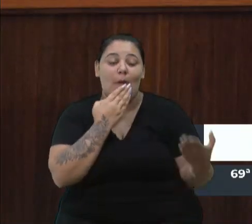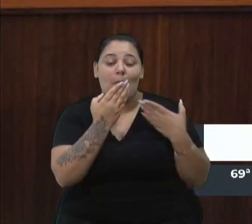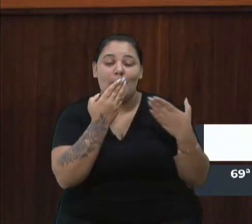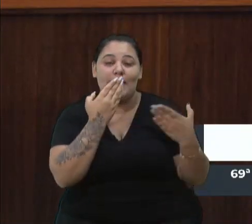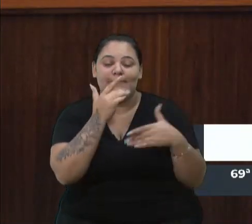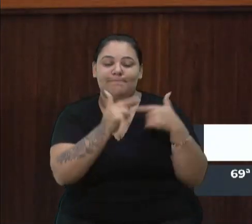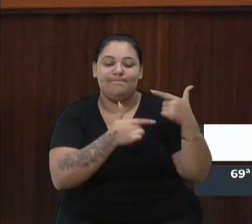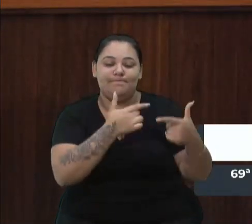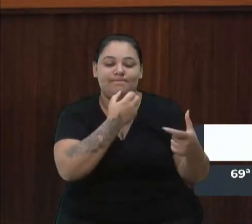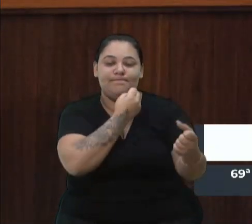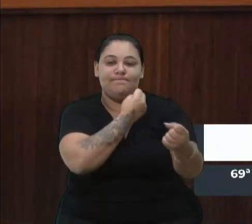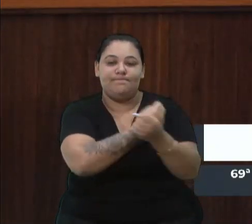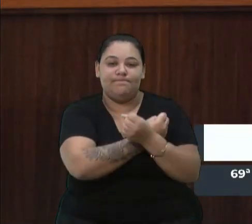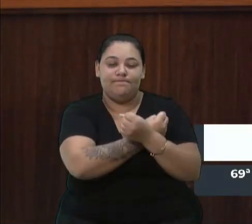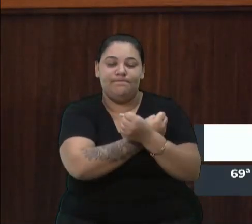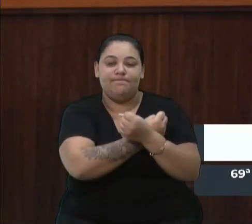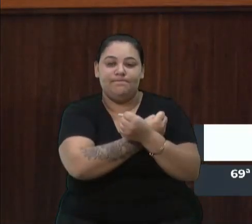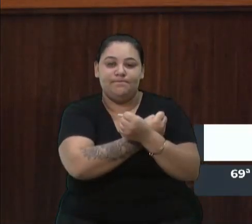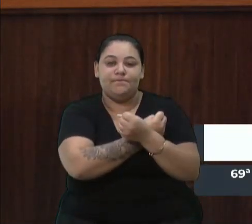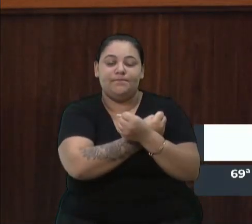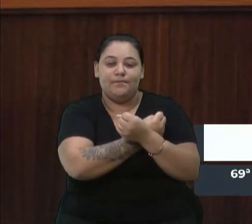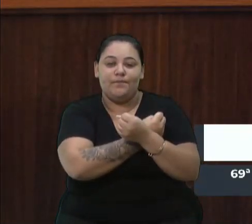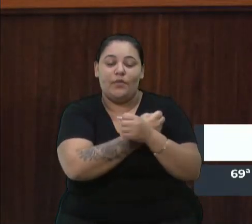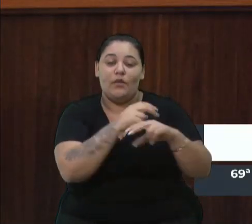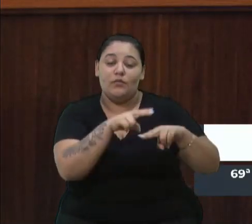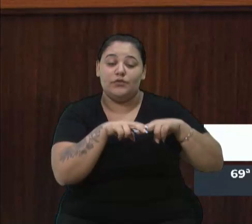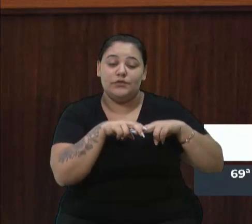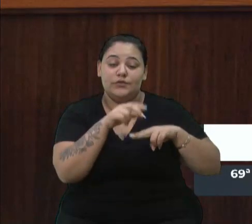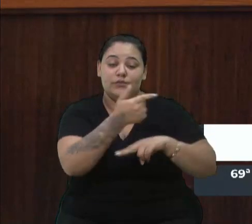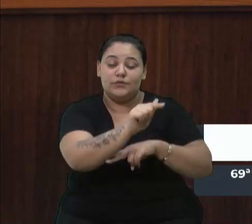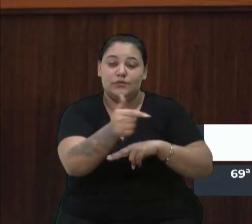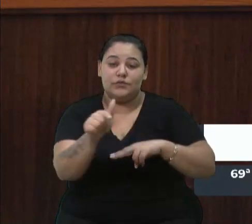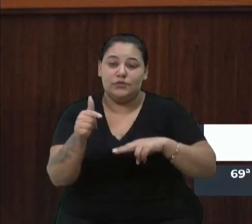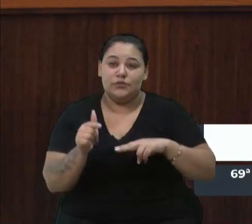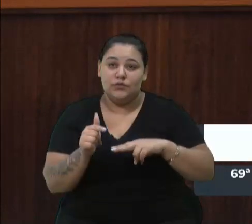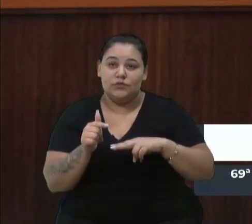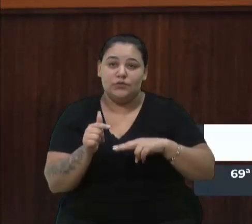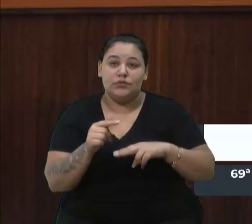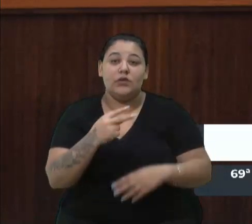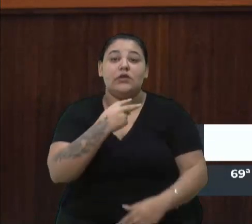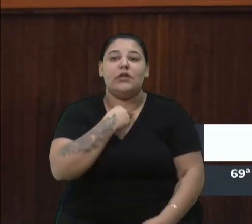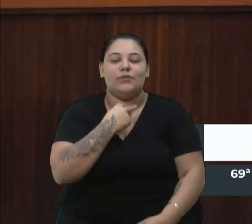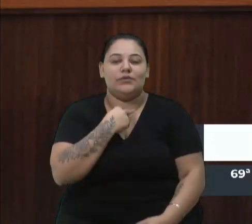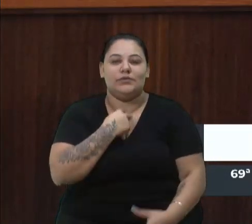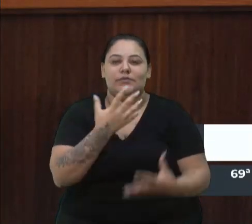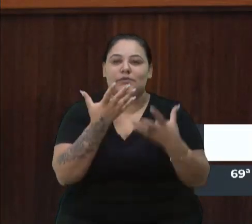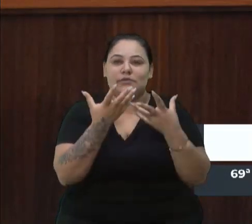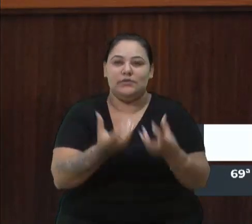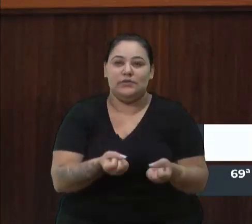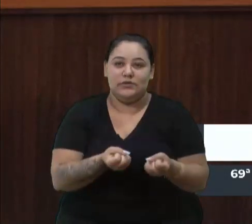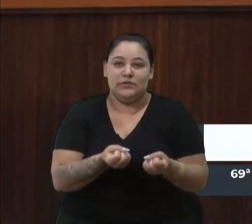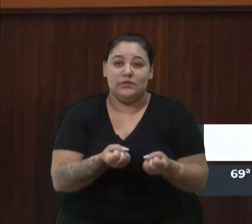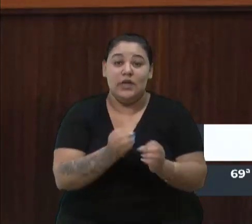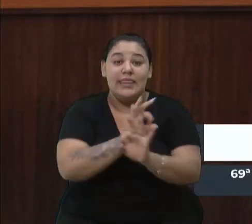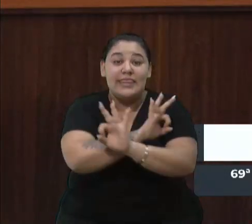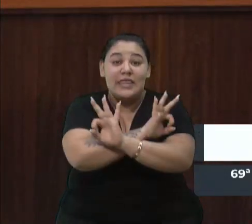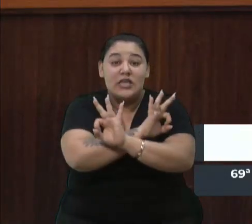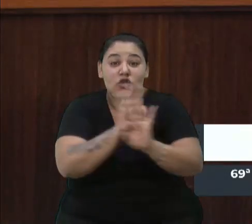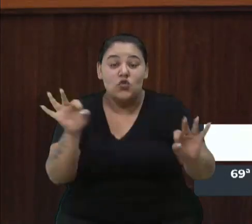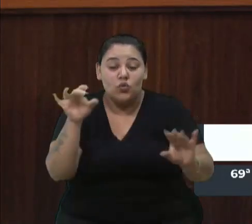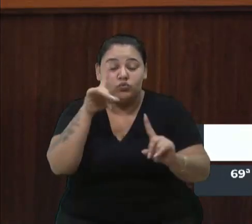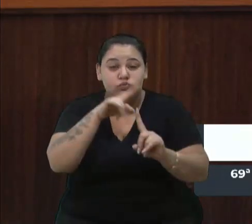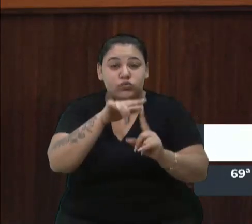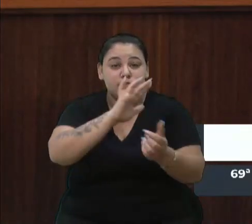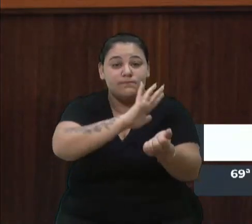escravidão por esse e tantos outros motivos Não podemos mais aceitar nenhuma forma de